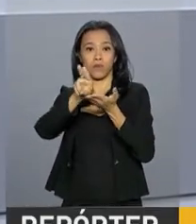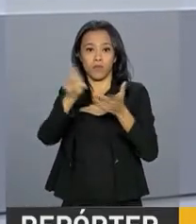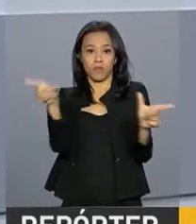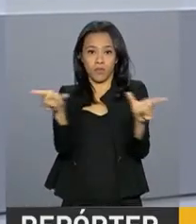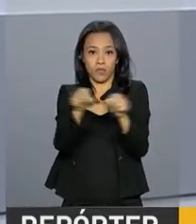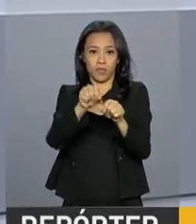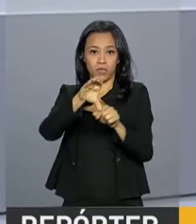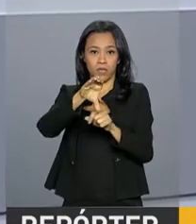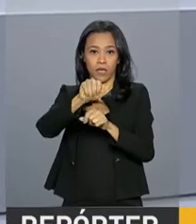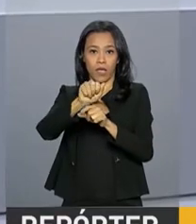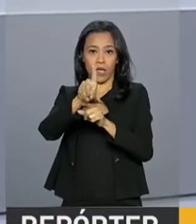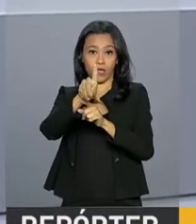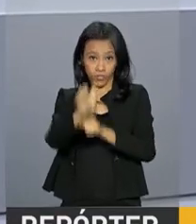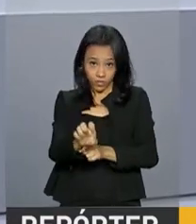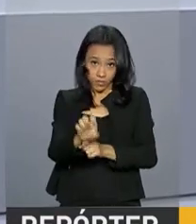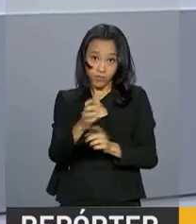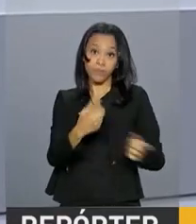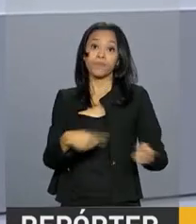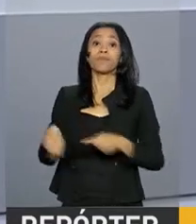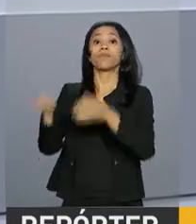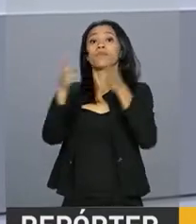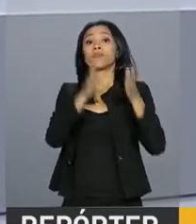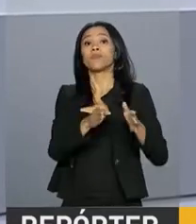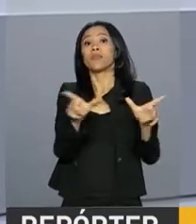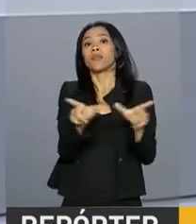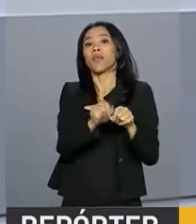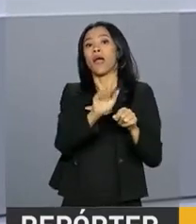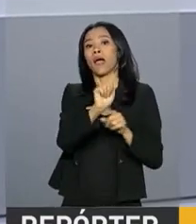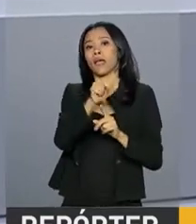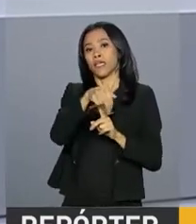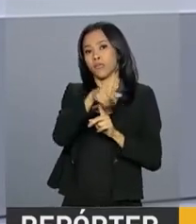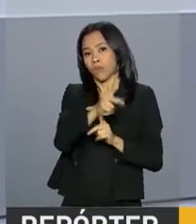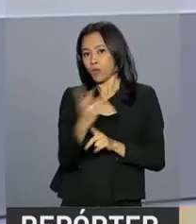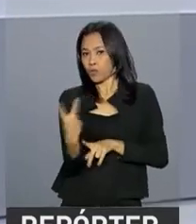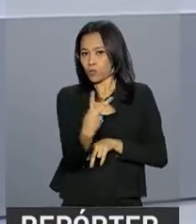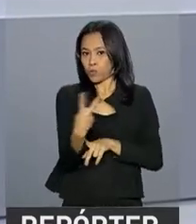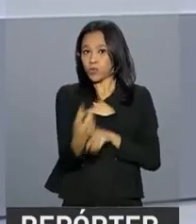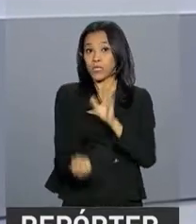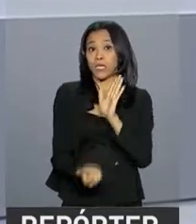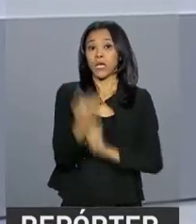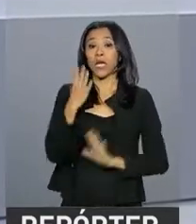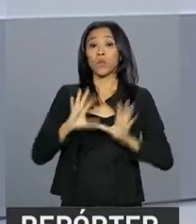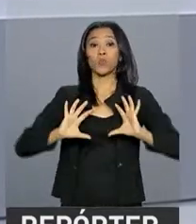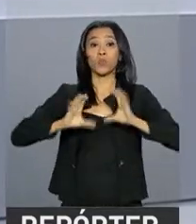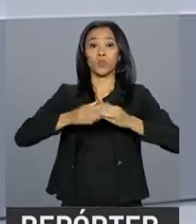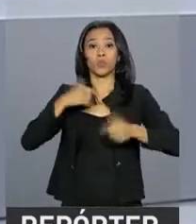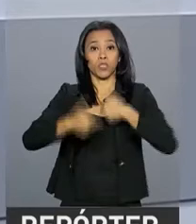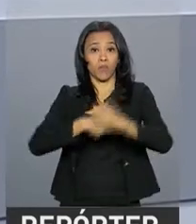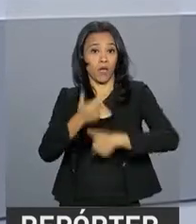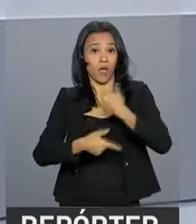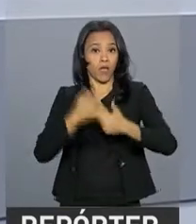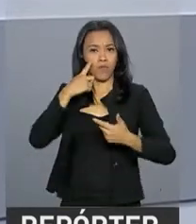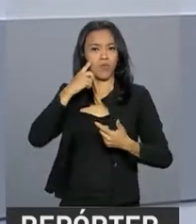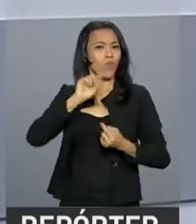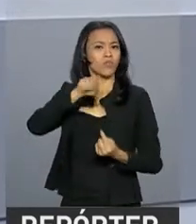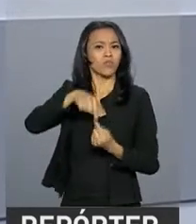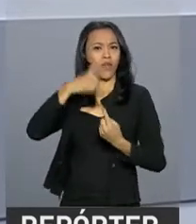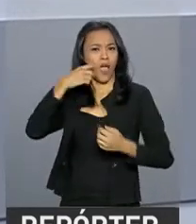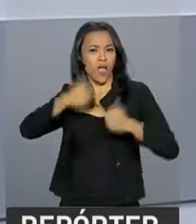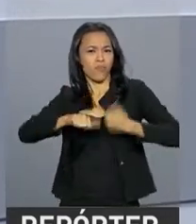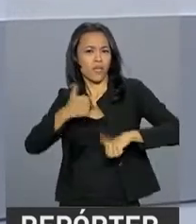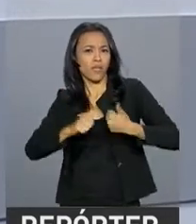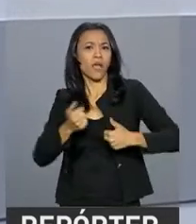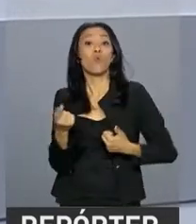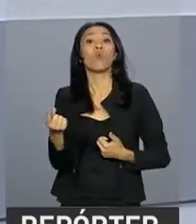Econômica, o CADE, e a Agência Nacional do Petróleo, ANP, criaram um grupo de trabalho para analisar o mercado de